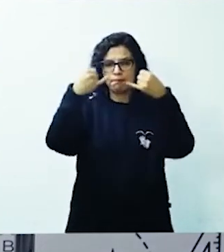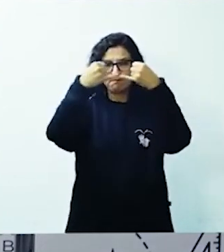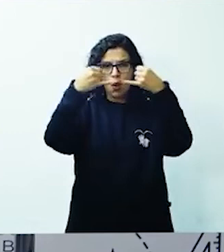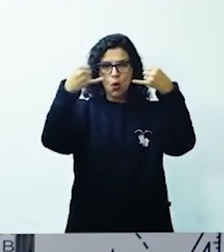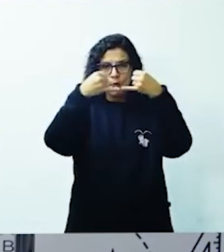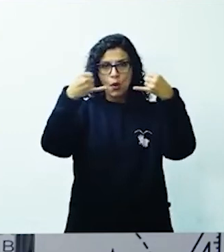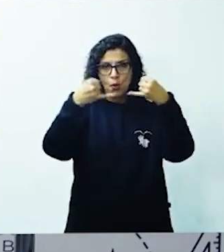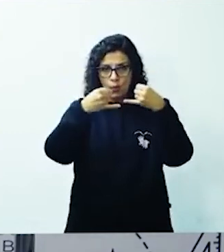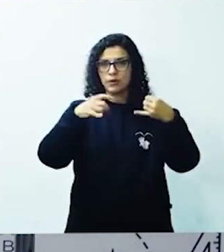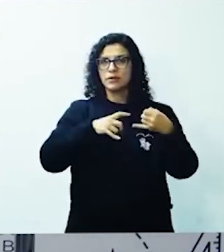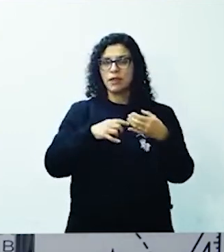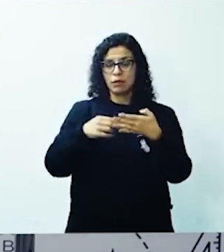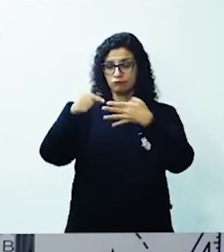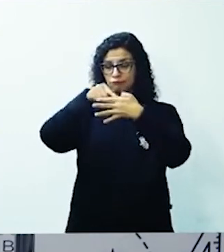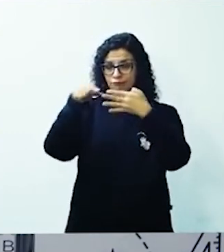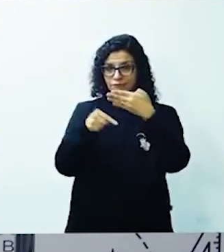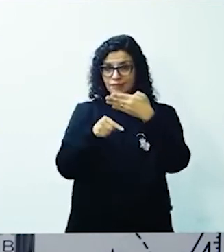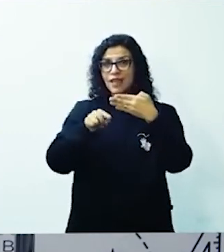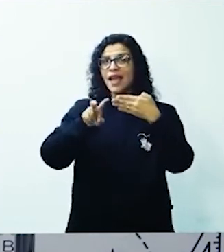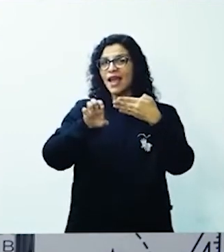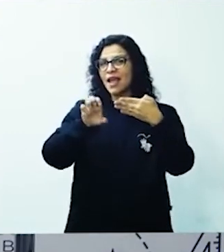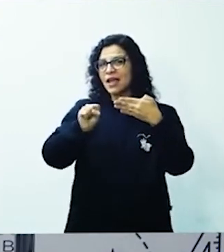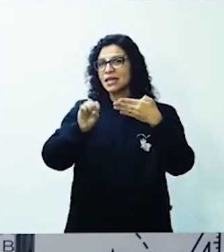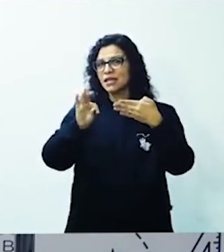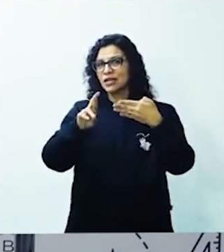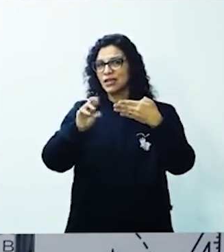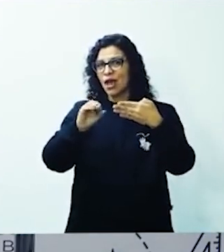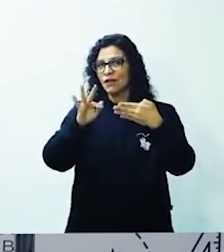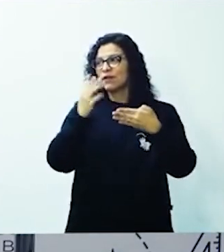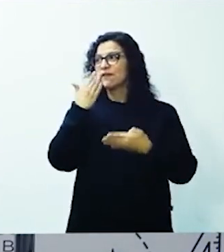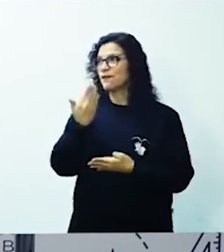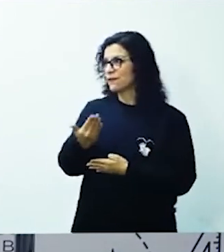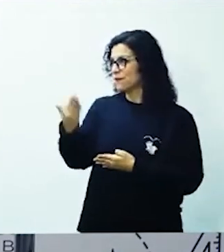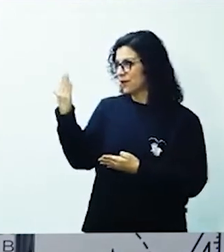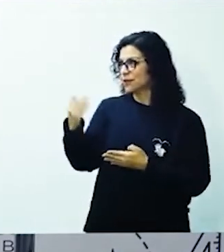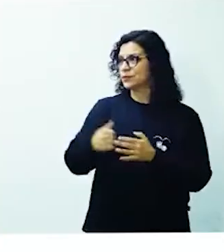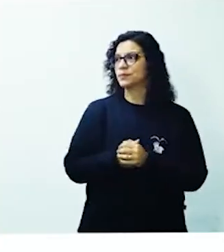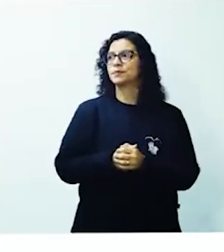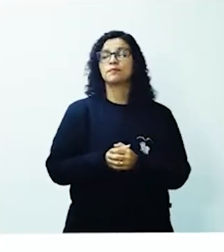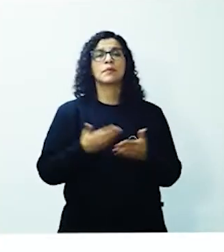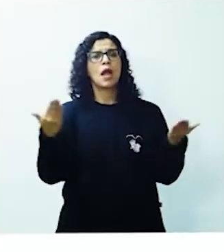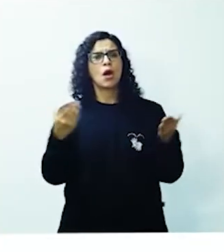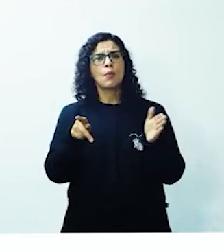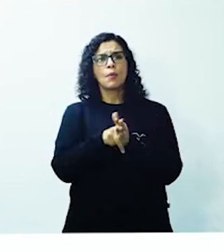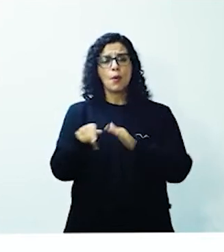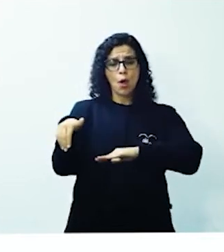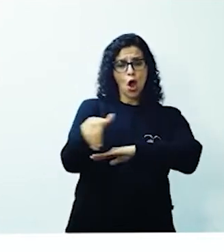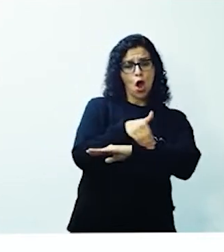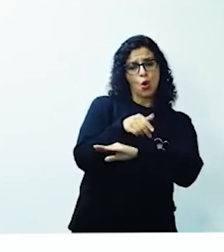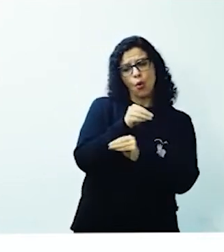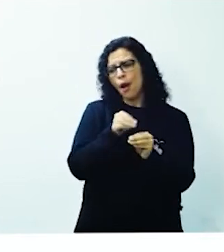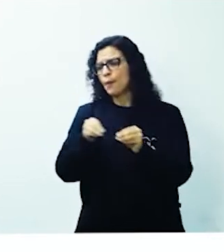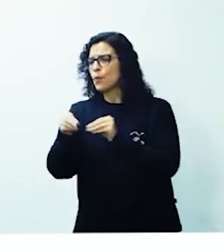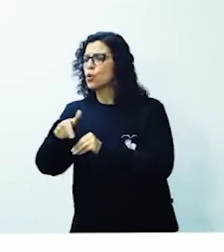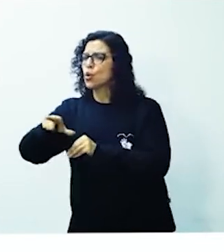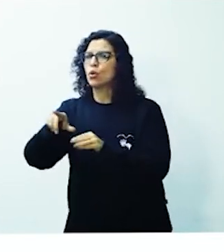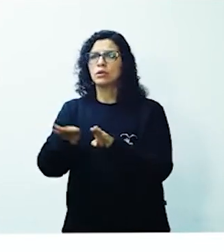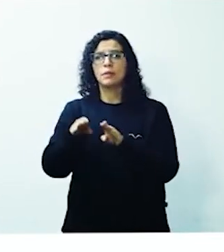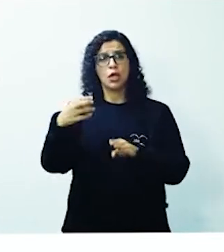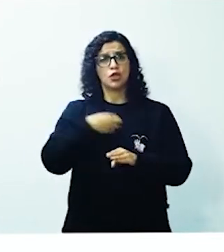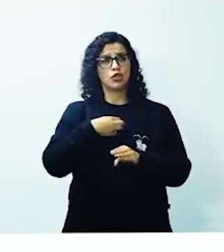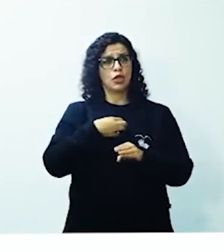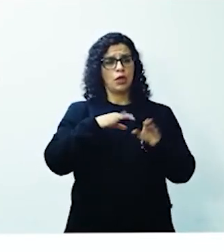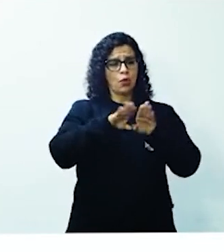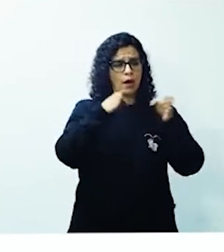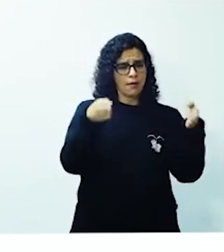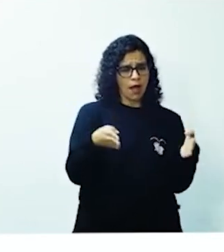de versos, beleza? Vamos começar? Então, olha só. Caminhe por outra rua, mude os móveis